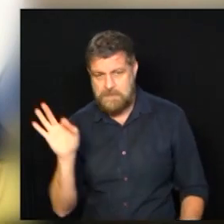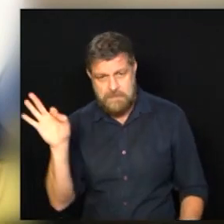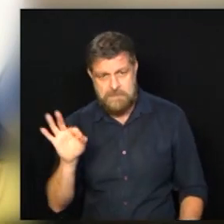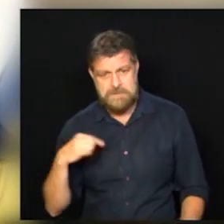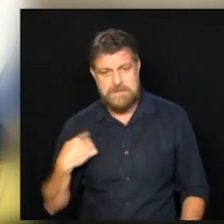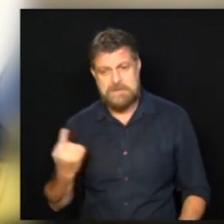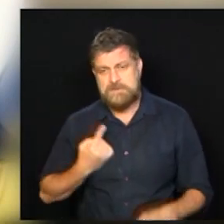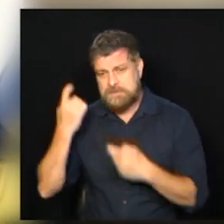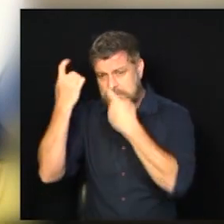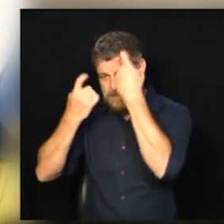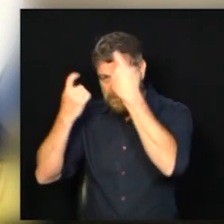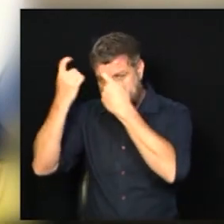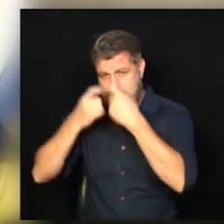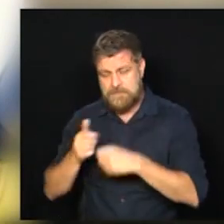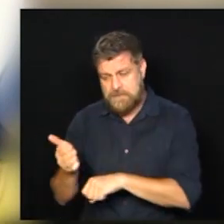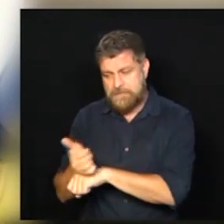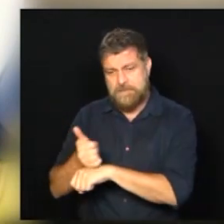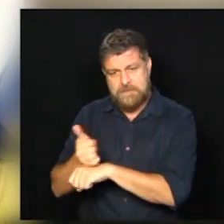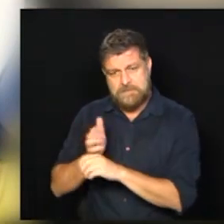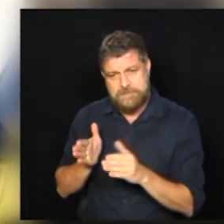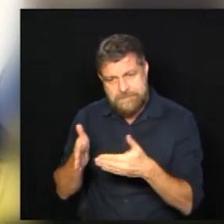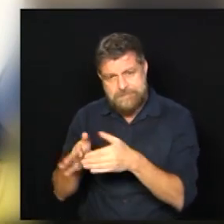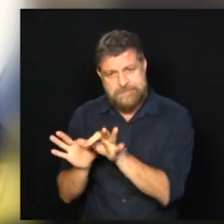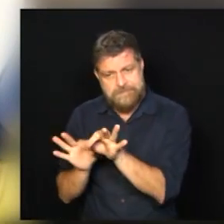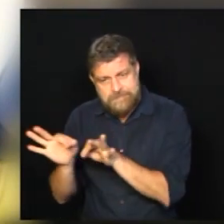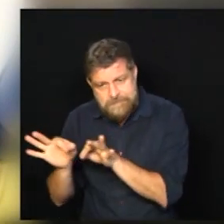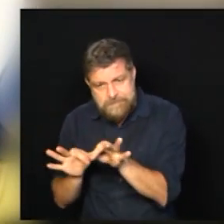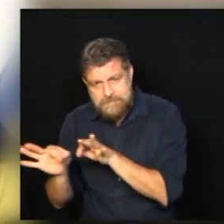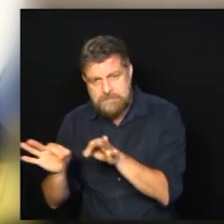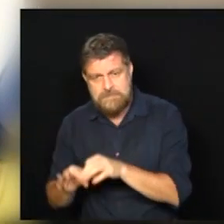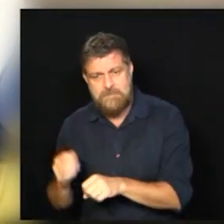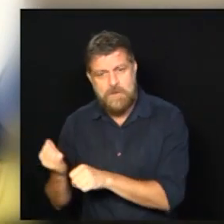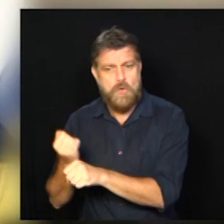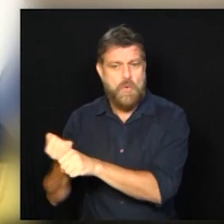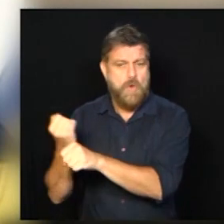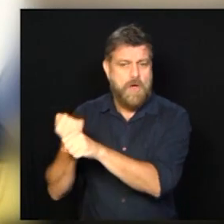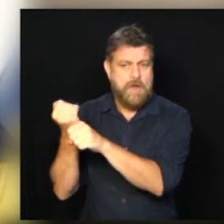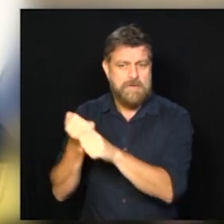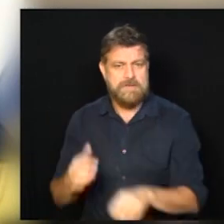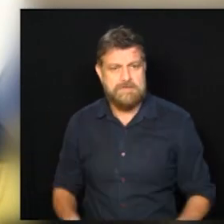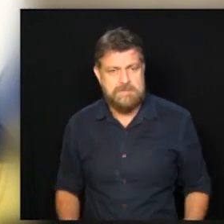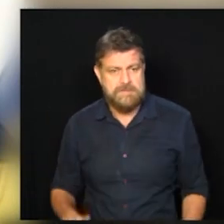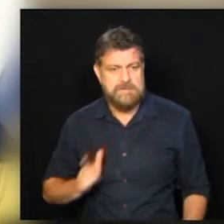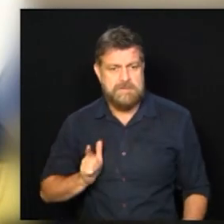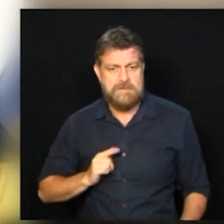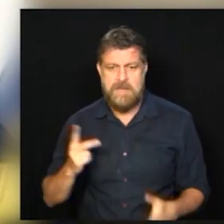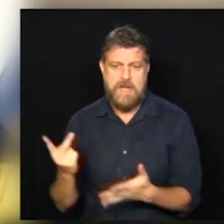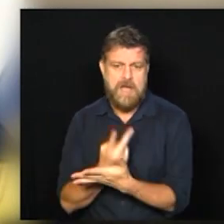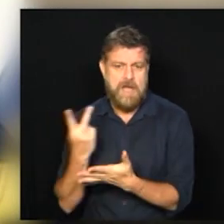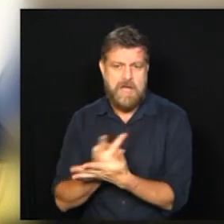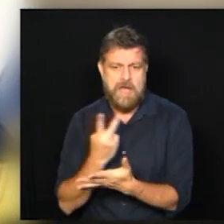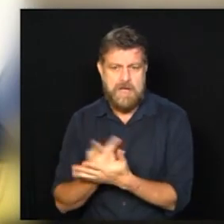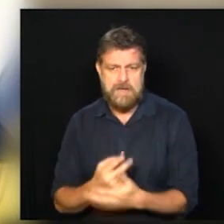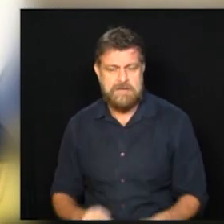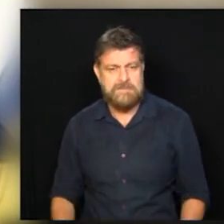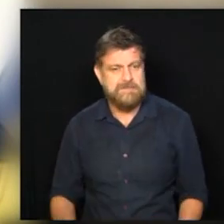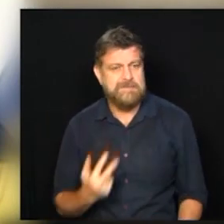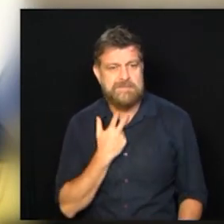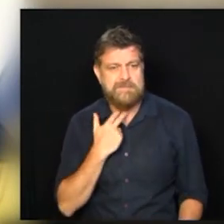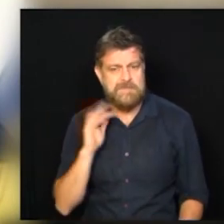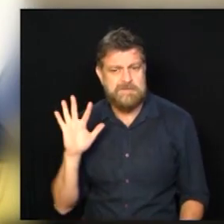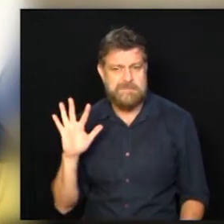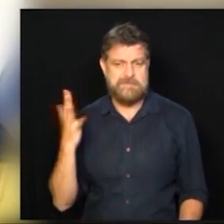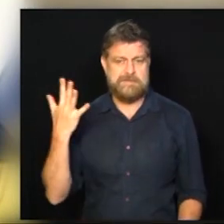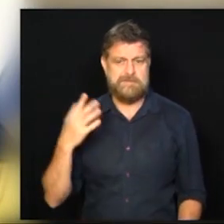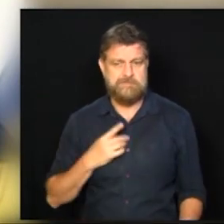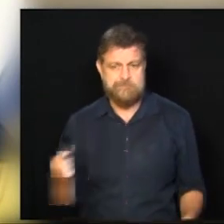se preocupa com a profissão de fato, em fazer projeto e com obras, né? Então isso está totalmente errado, né? Isso não pode ser desse jeito, a